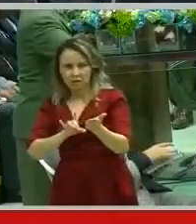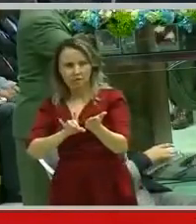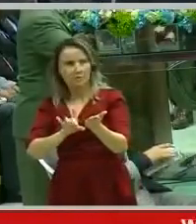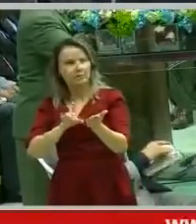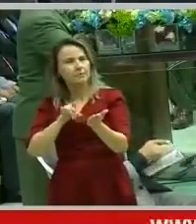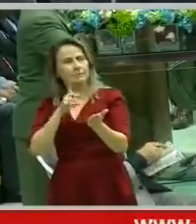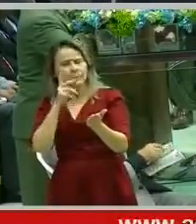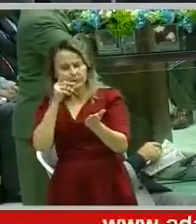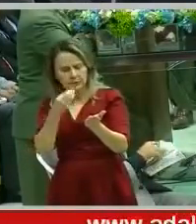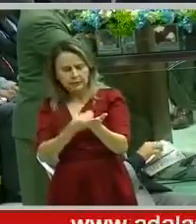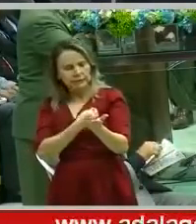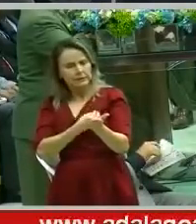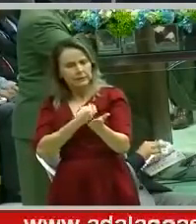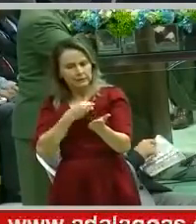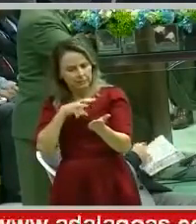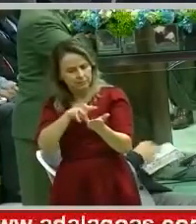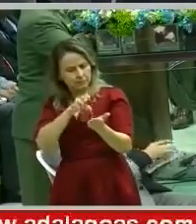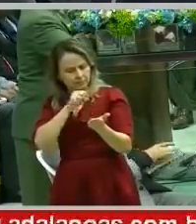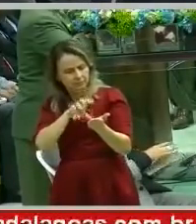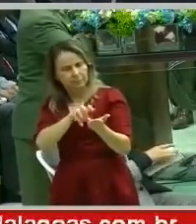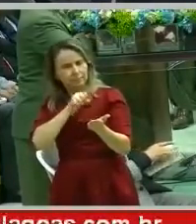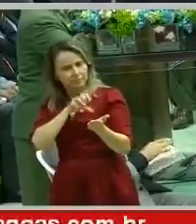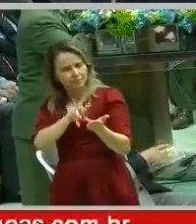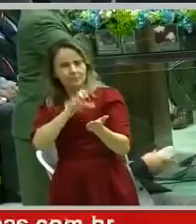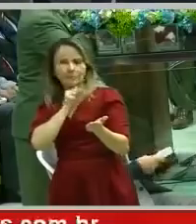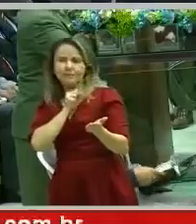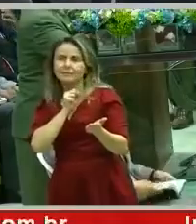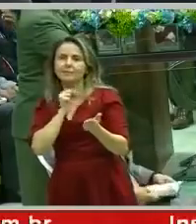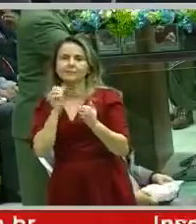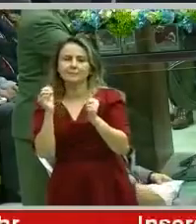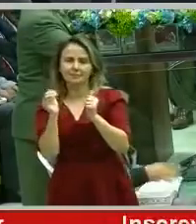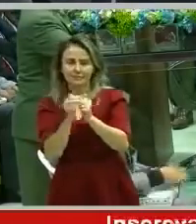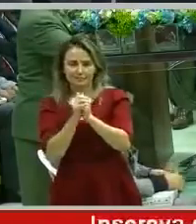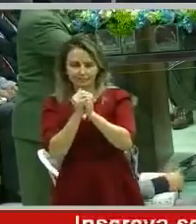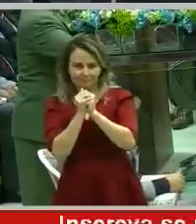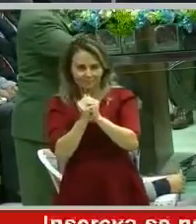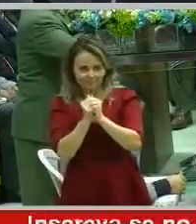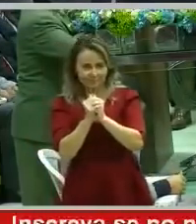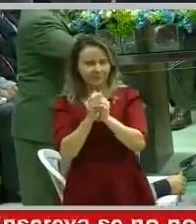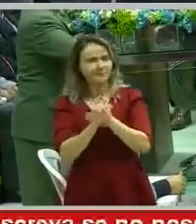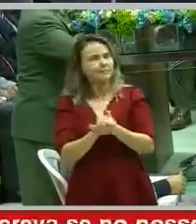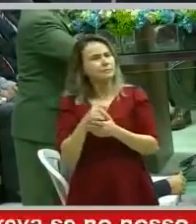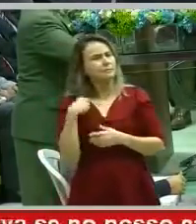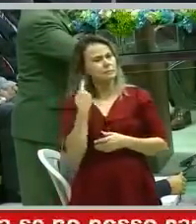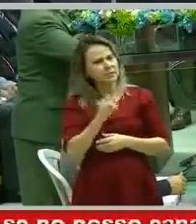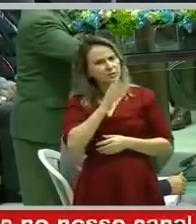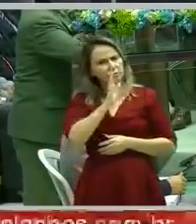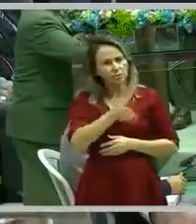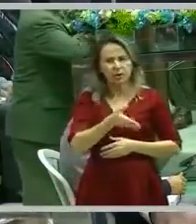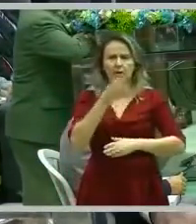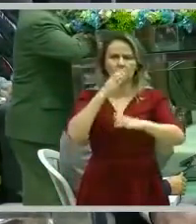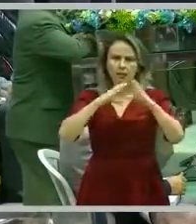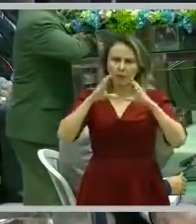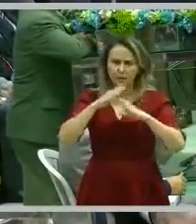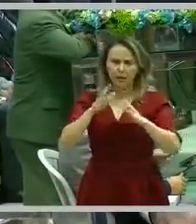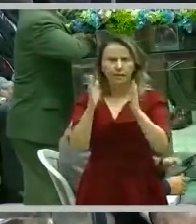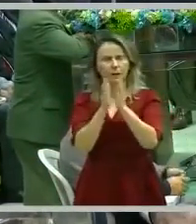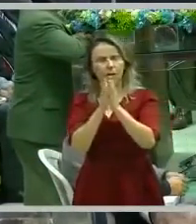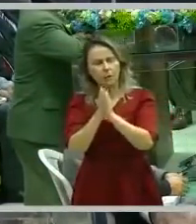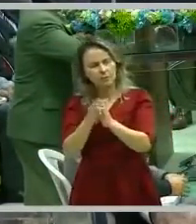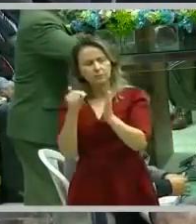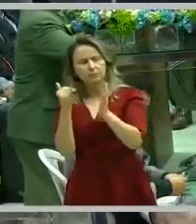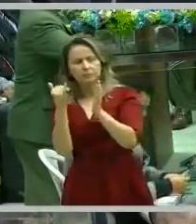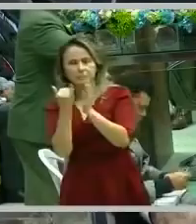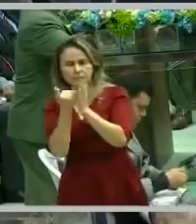se sustenta com a palavra de Deus. Amém? Cantamos, oramos, intercedemos,